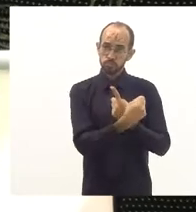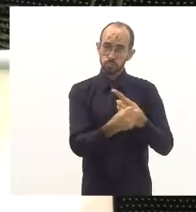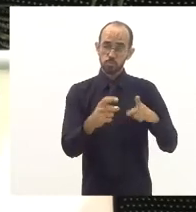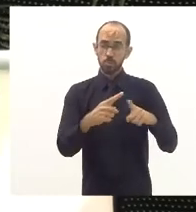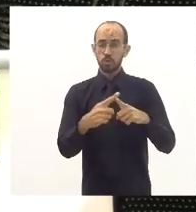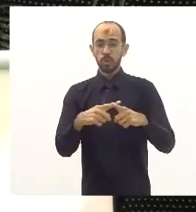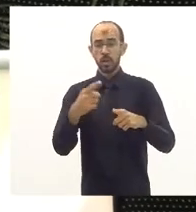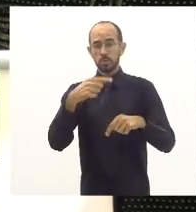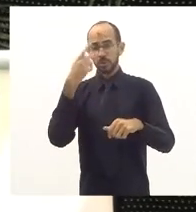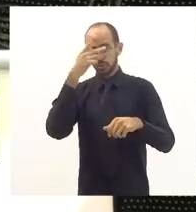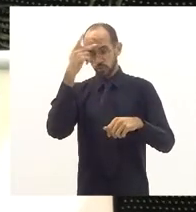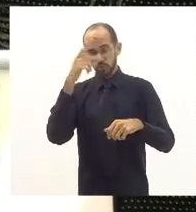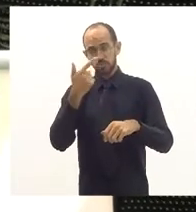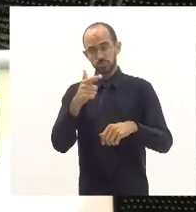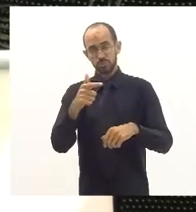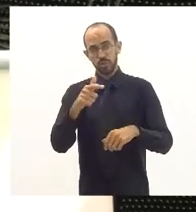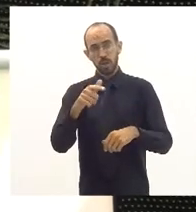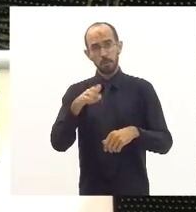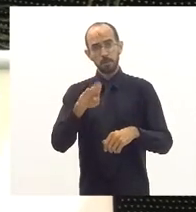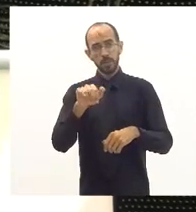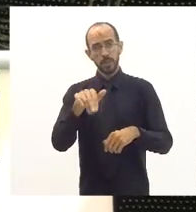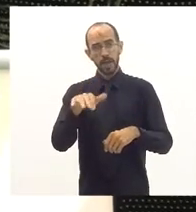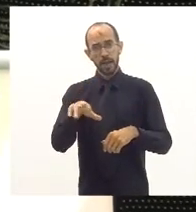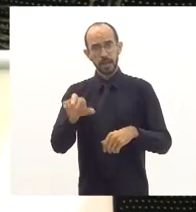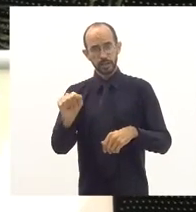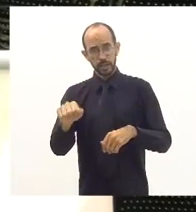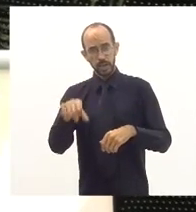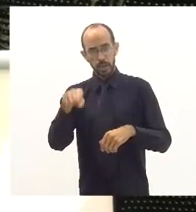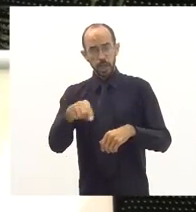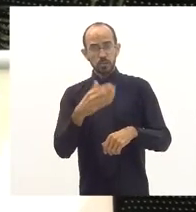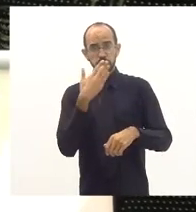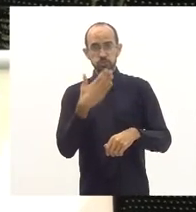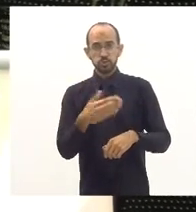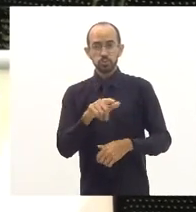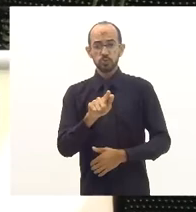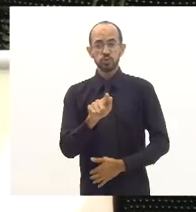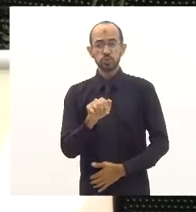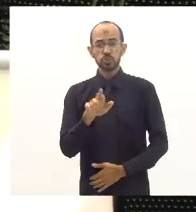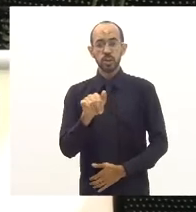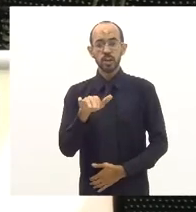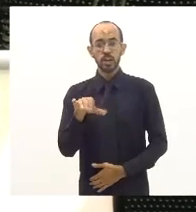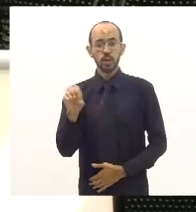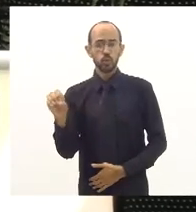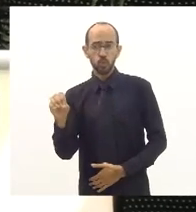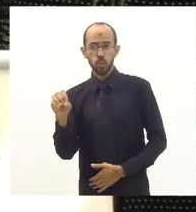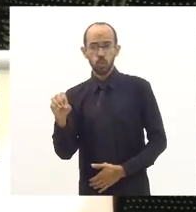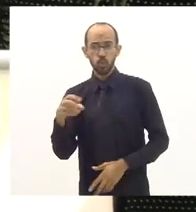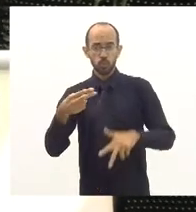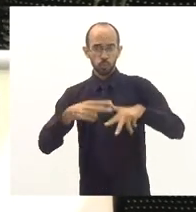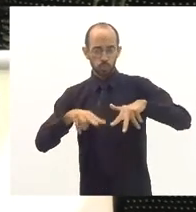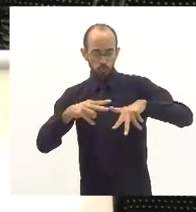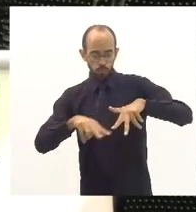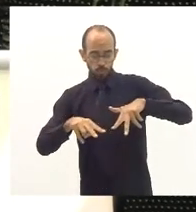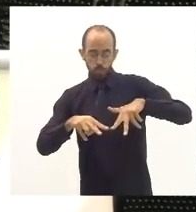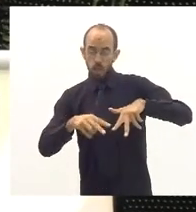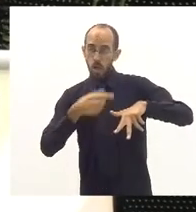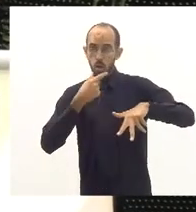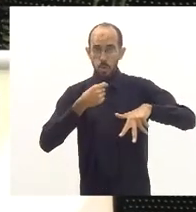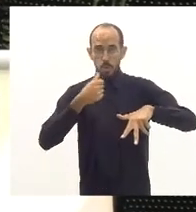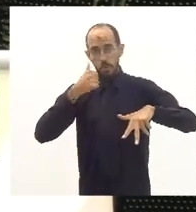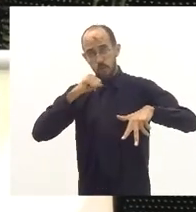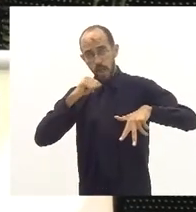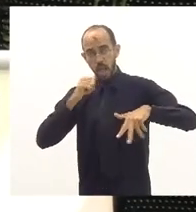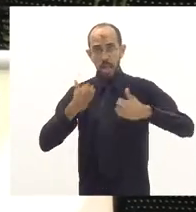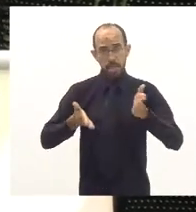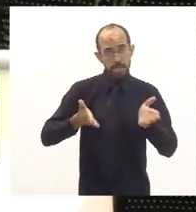não binárias são reconhecidas cientificamente. É um gênero que existe. Entre o masculino e o feminino, entre